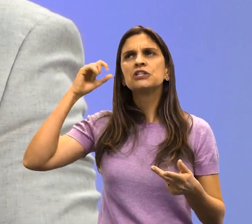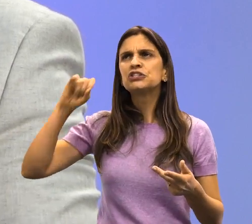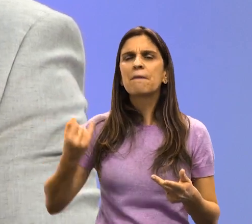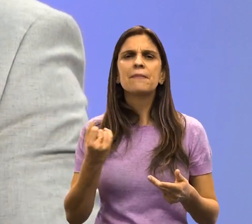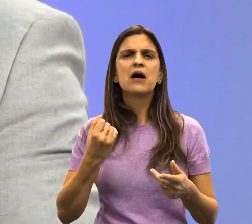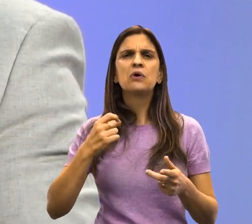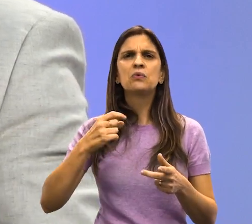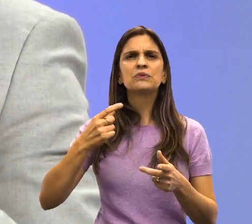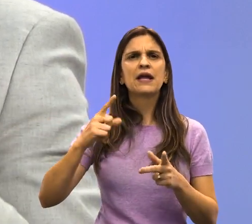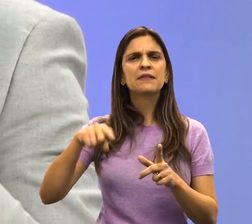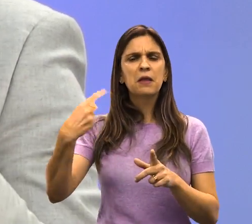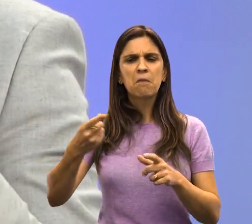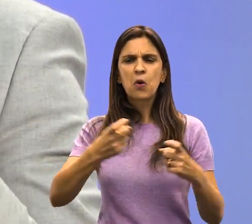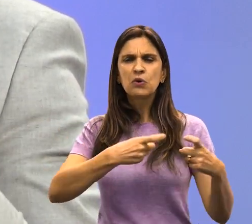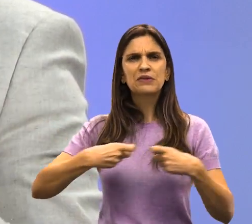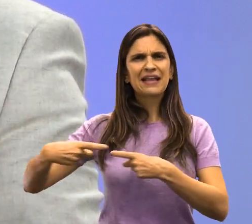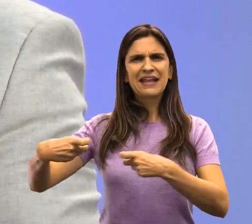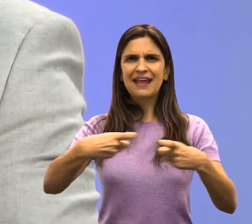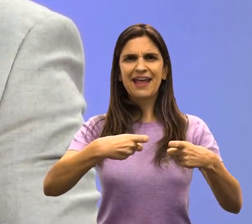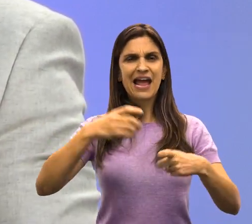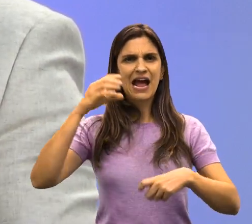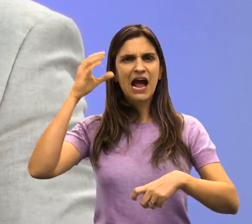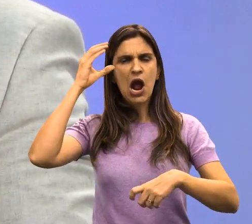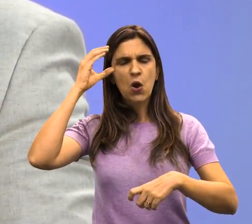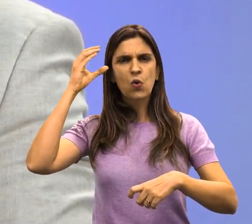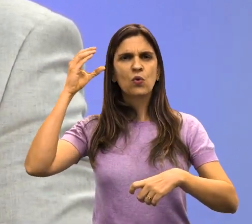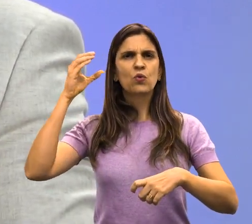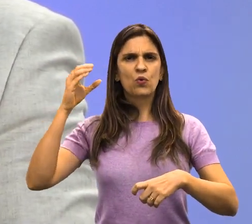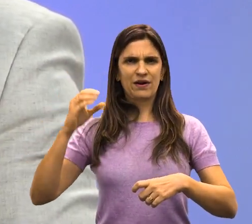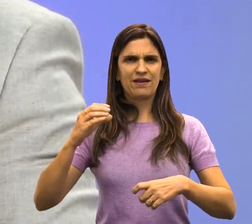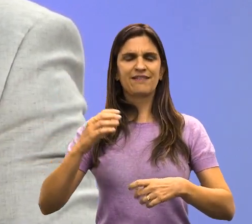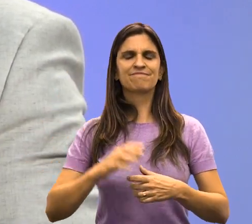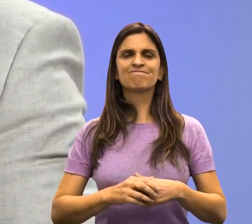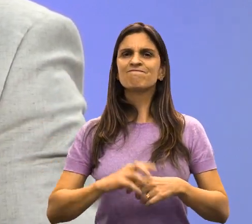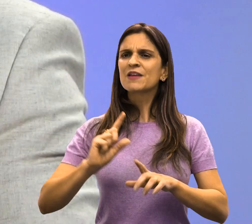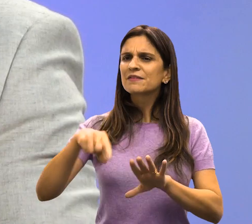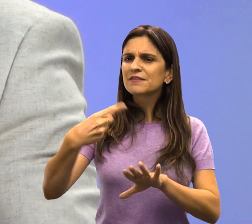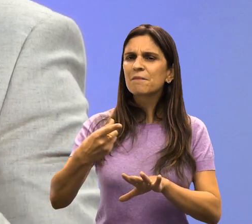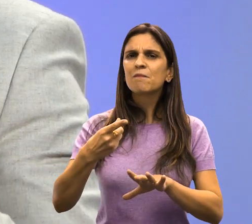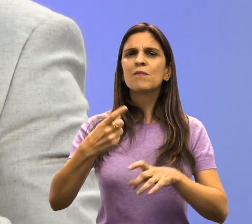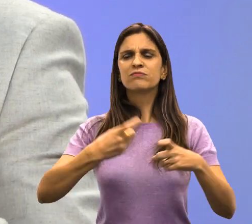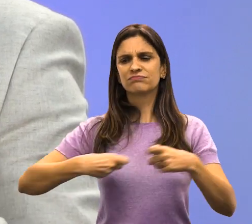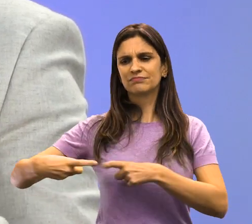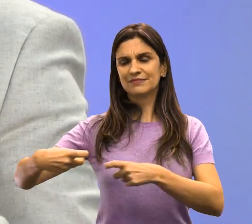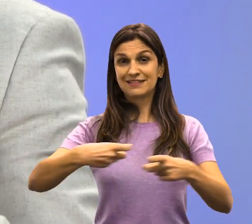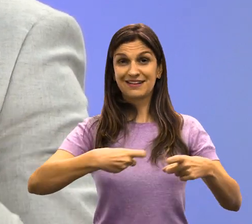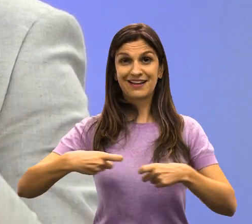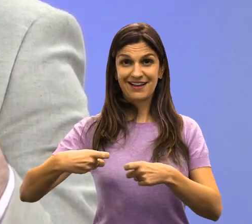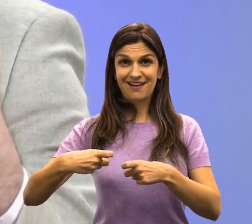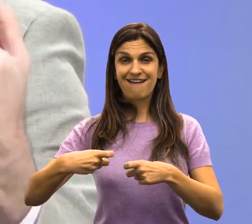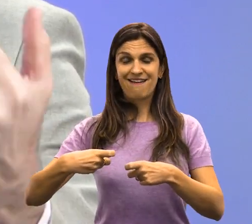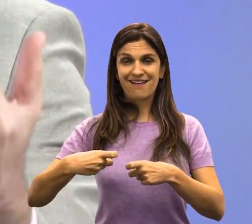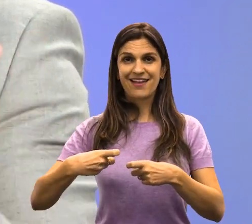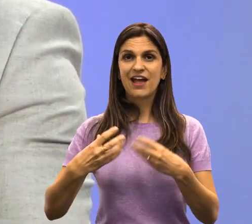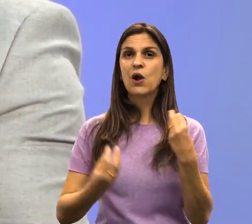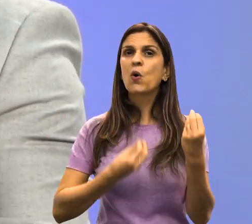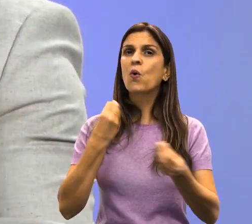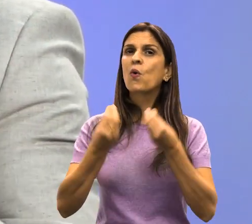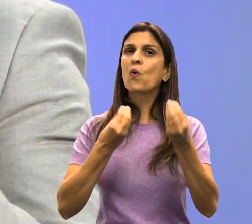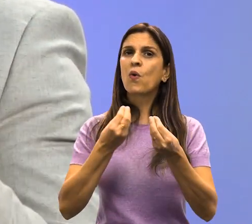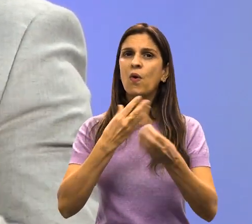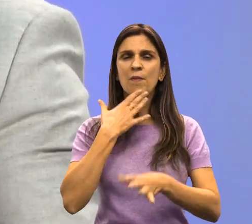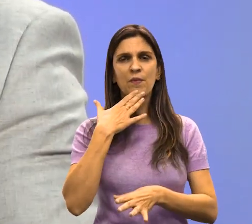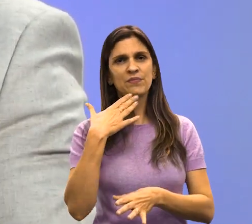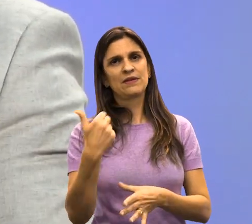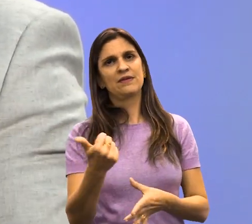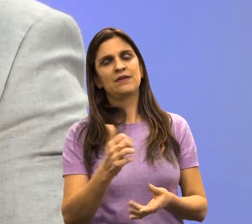pós-guerra, como ficou a Coreia pós-guerra, e a única maneira que eles encontraram de melhorar